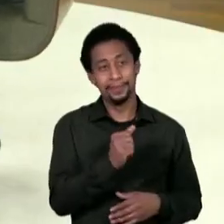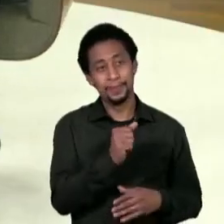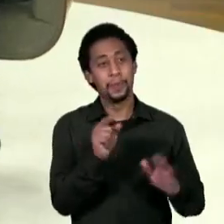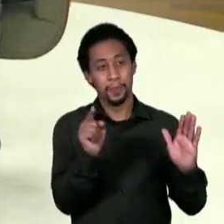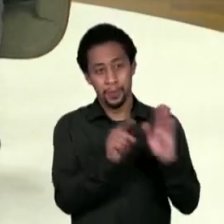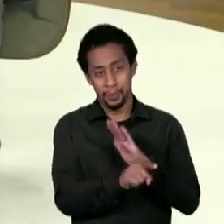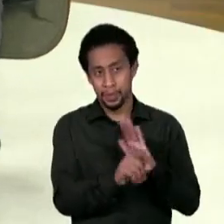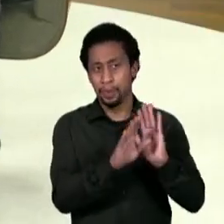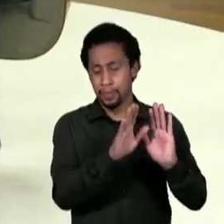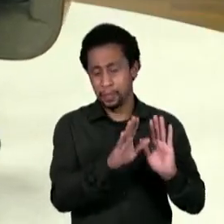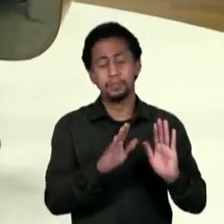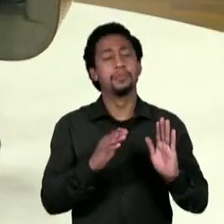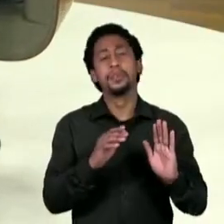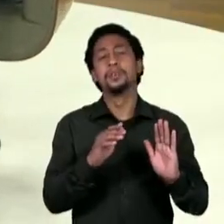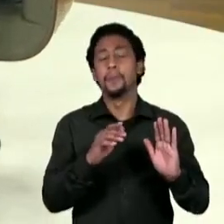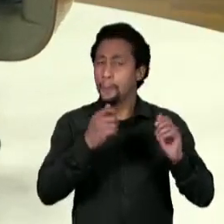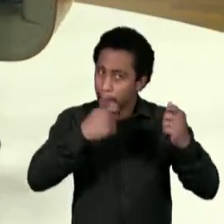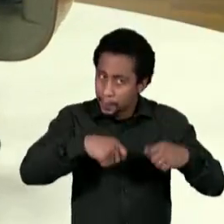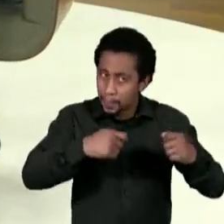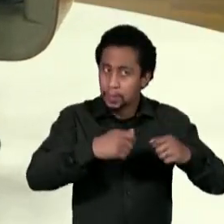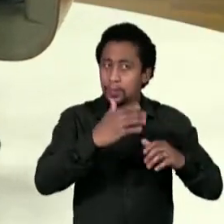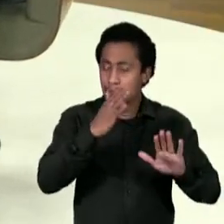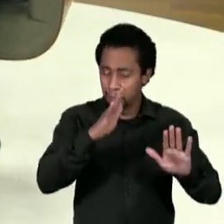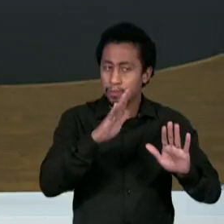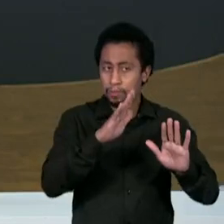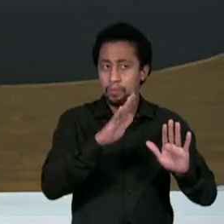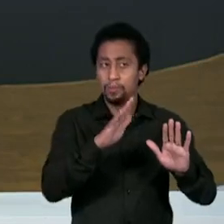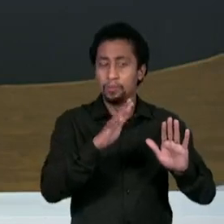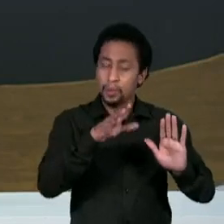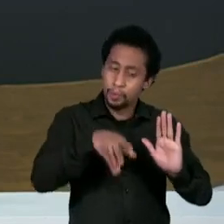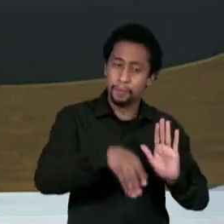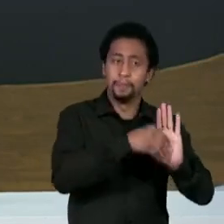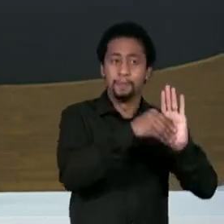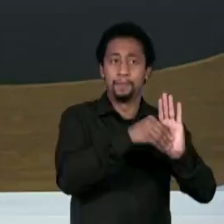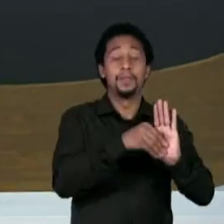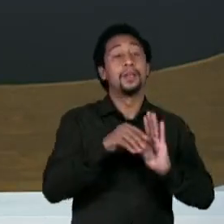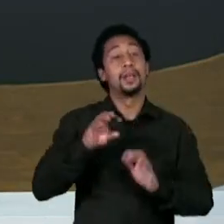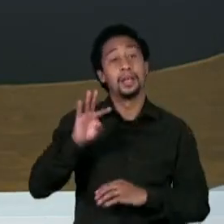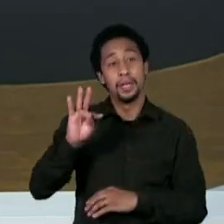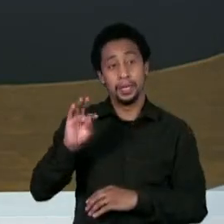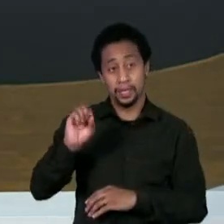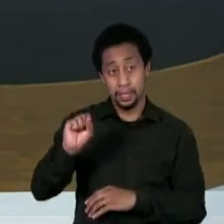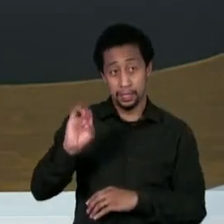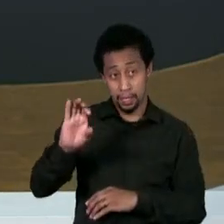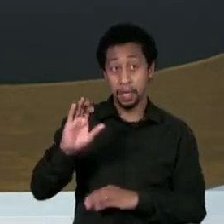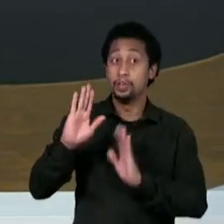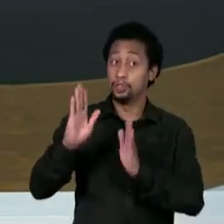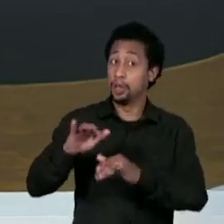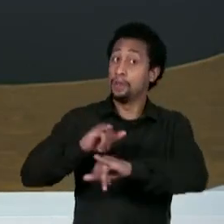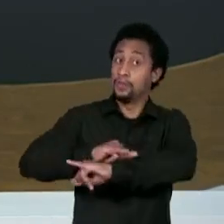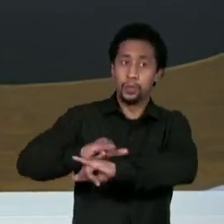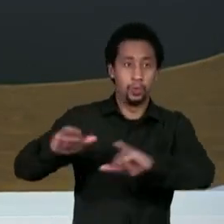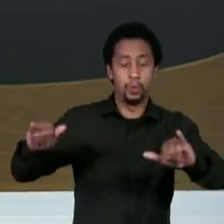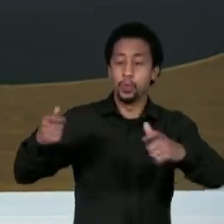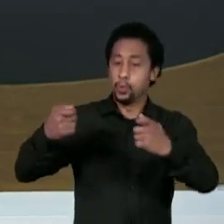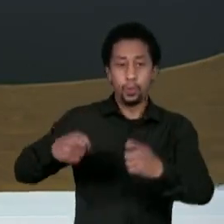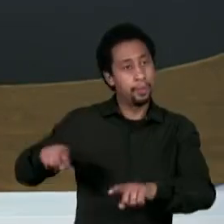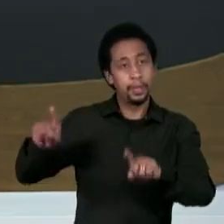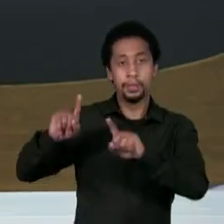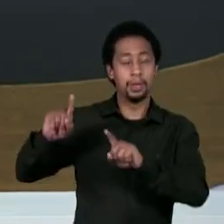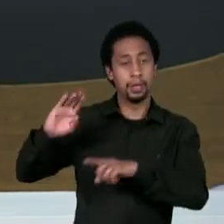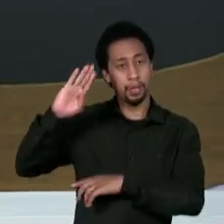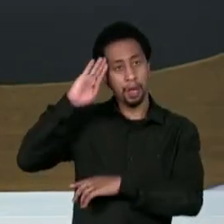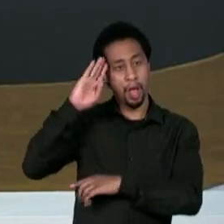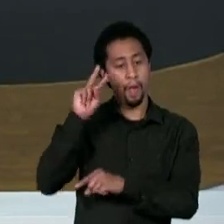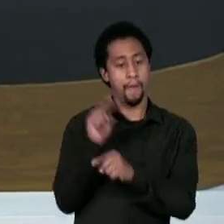aconteceu o TSE a 14 sugestões disse quais não iria acatar e porque e ainda assim o presidente insiste com as forças armadas